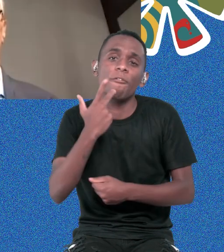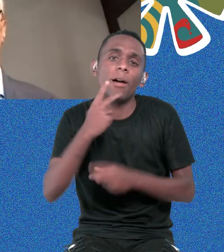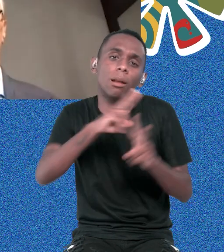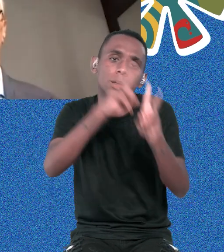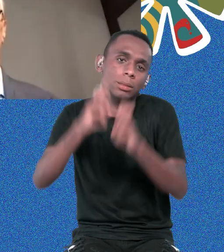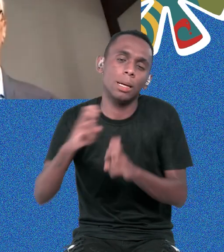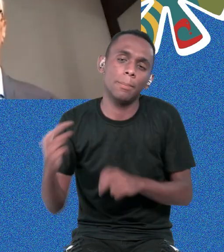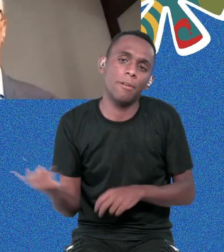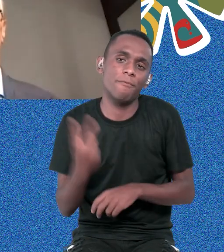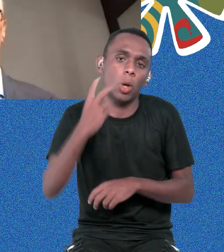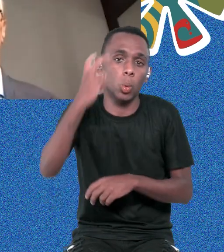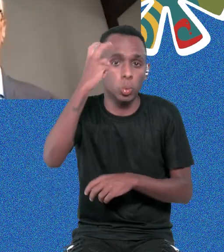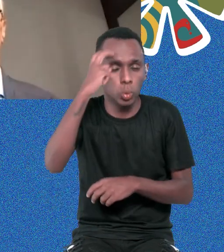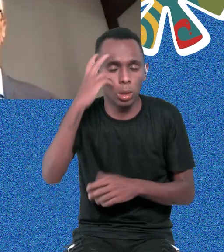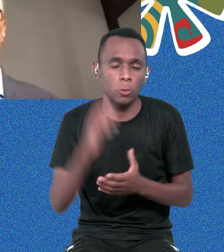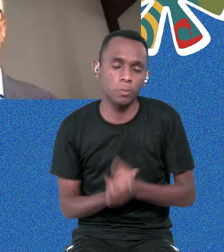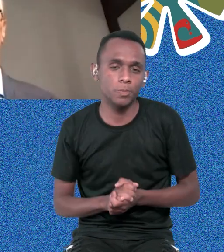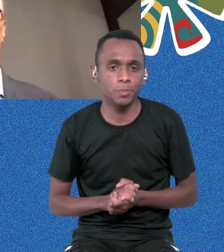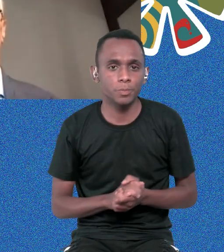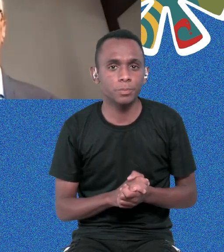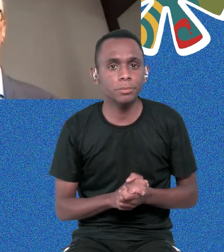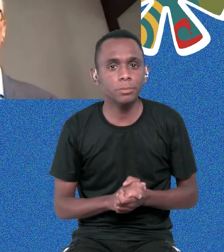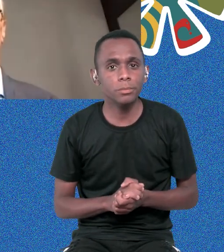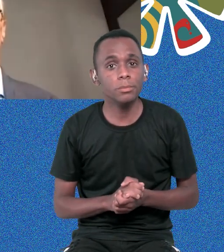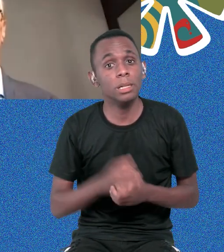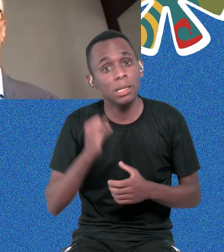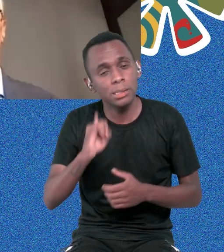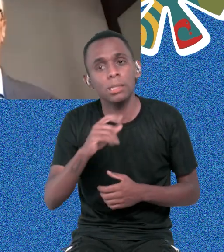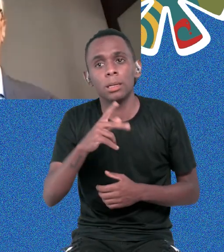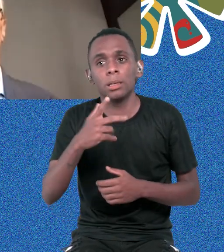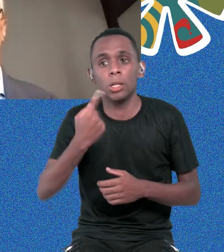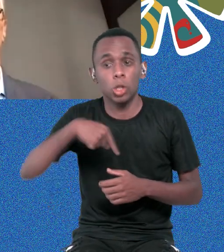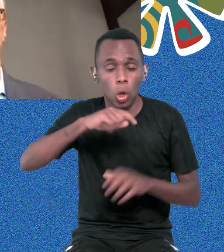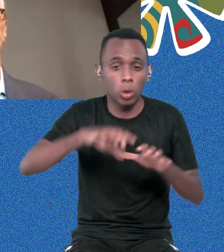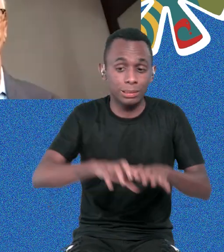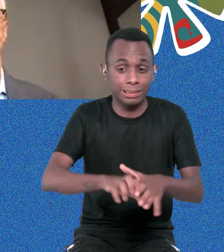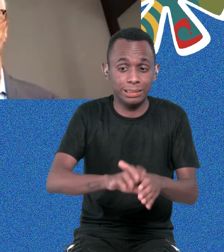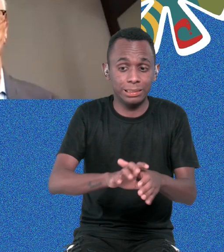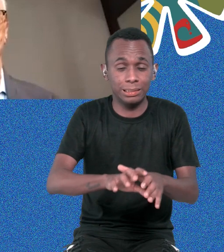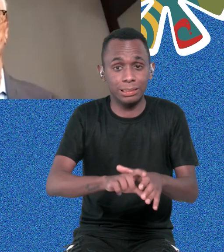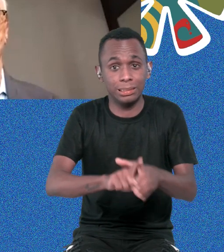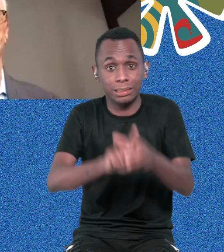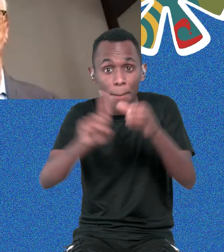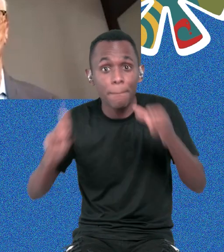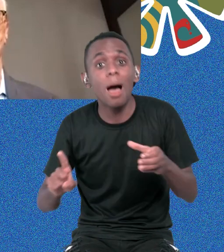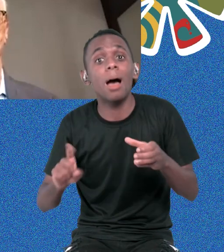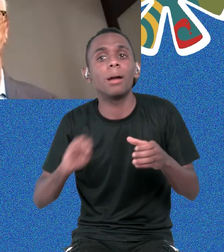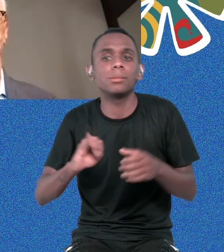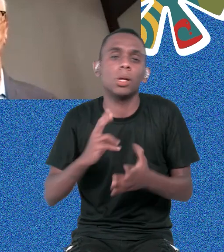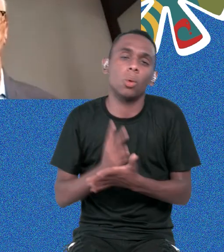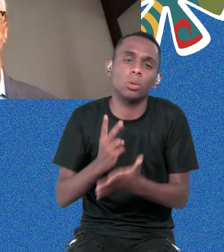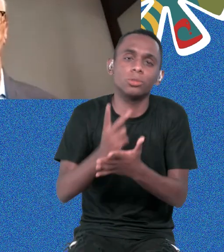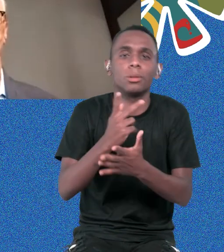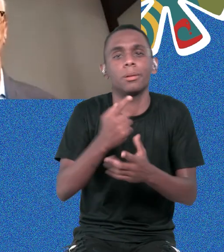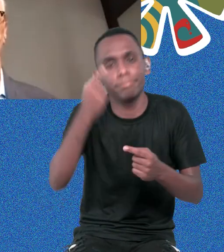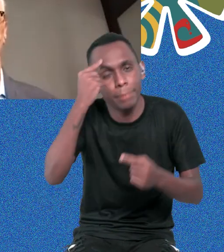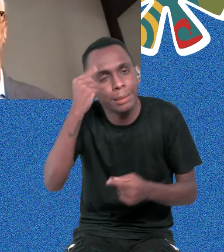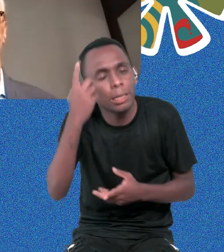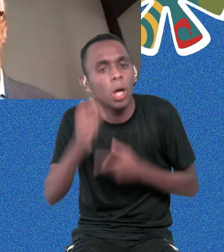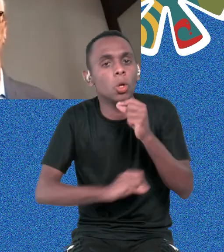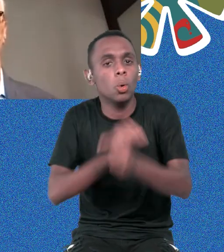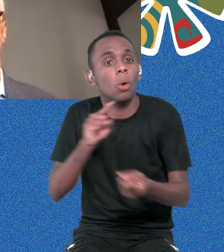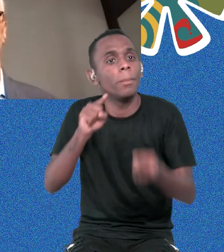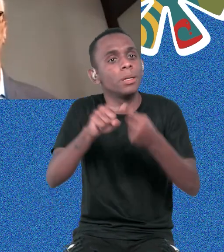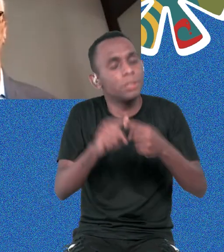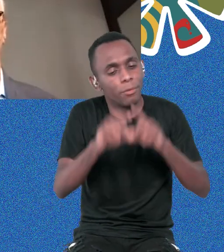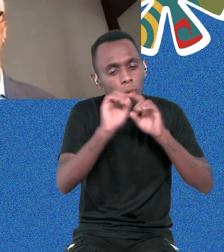de patrimônio cultural, né? Se a gente segrega e continua pensando na educação e